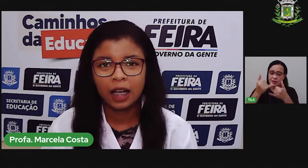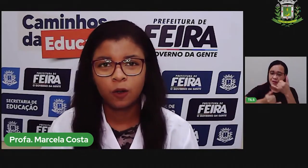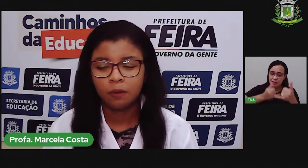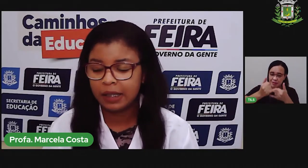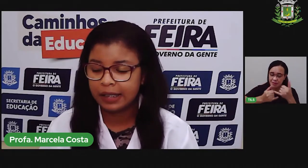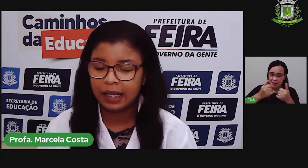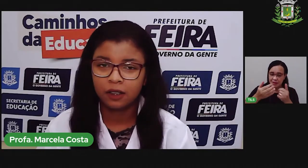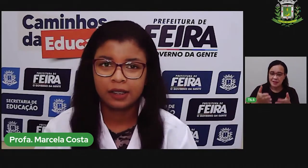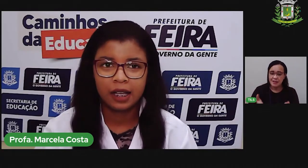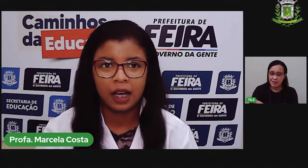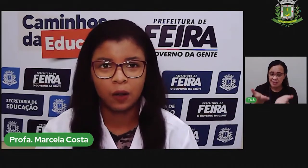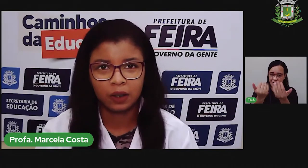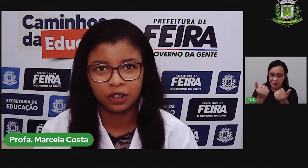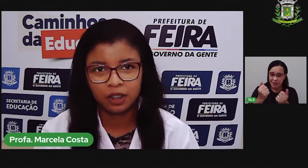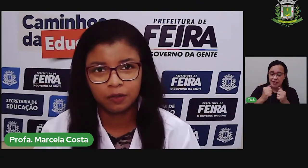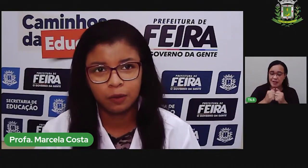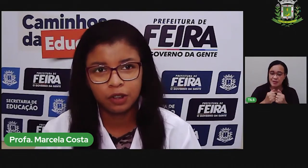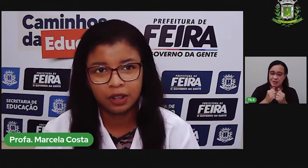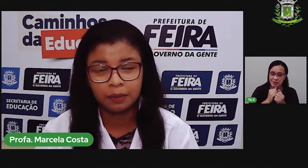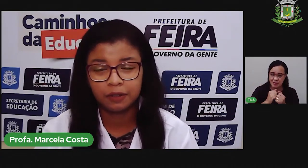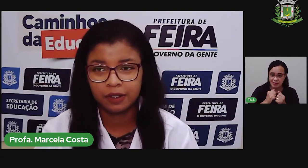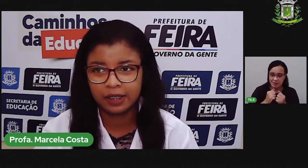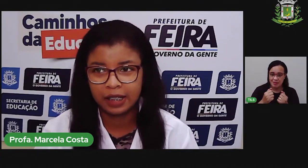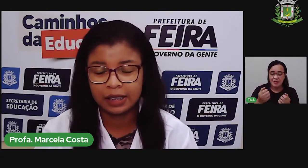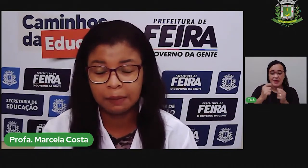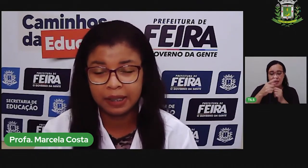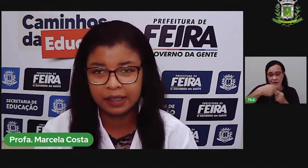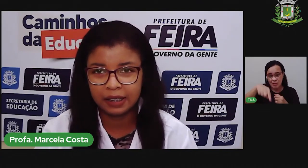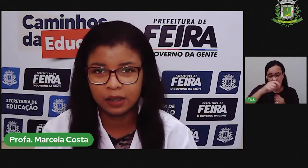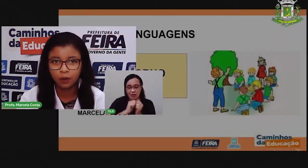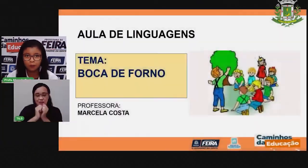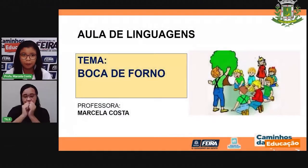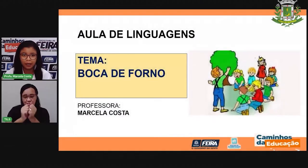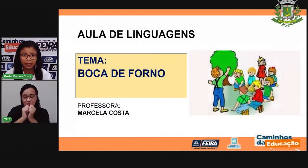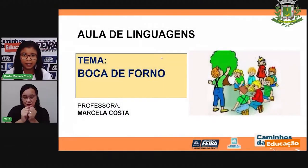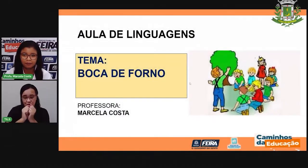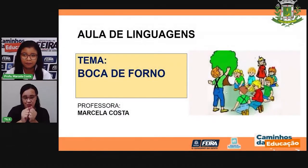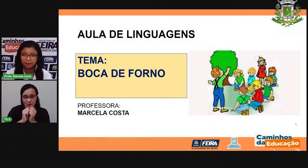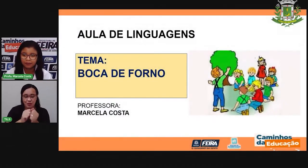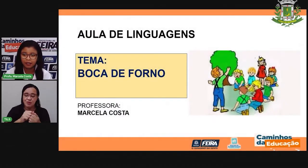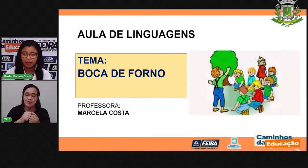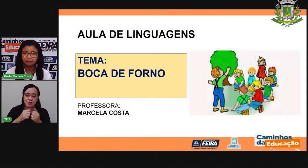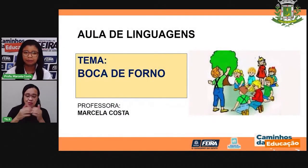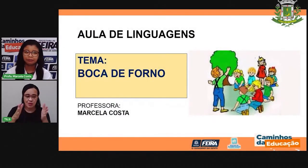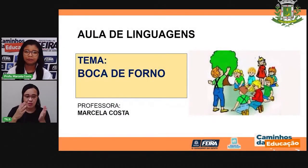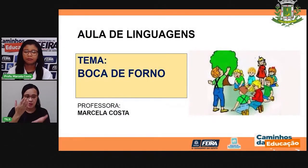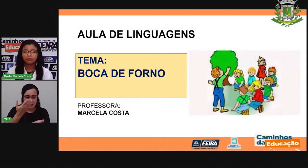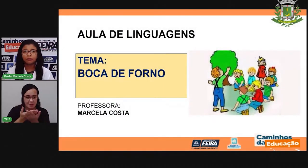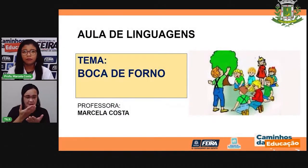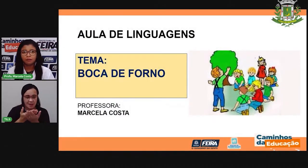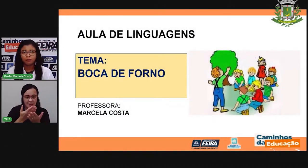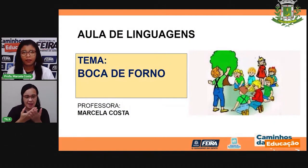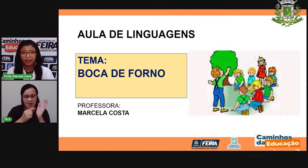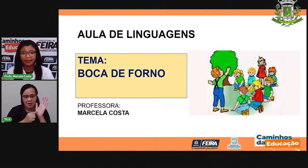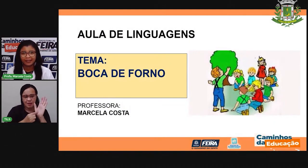Vamos lá começar a nossa aula. Já vou mostrar para vocês a apresentação que eu preparei, tá?